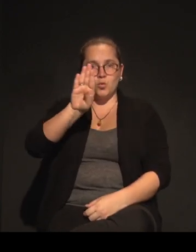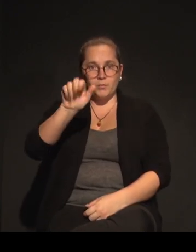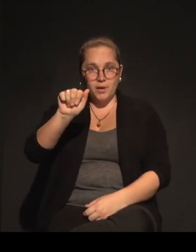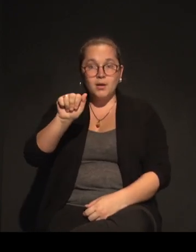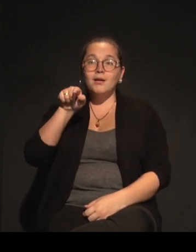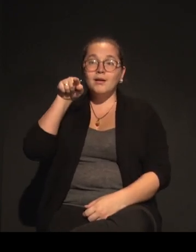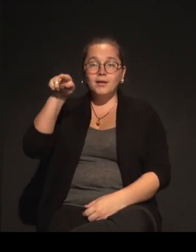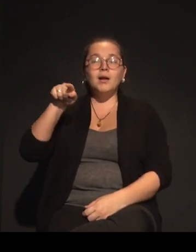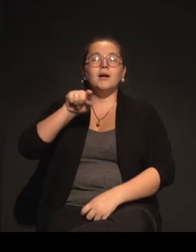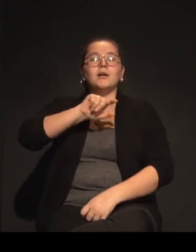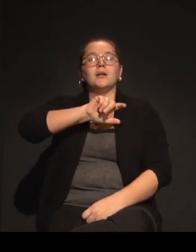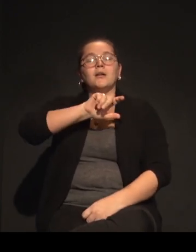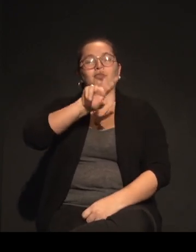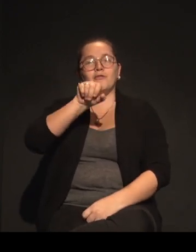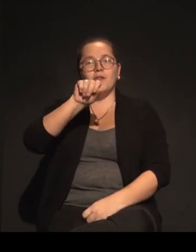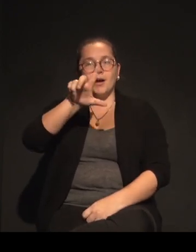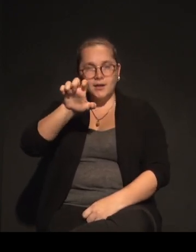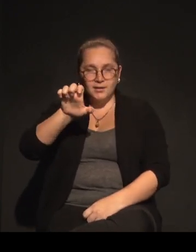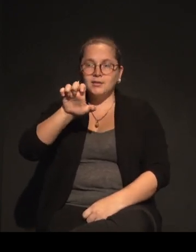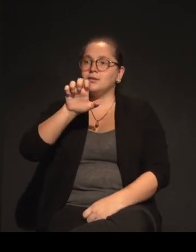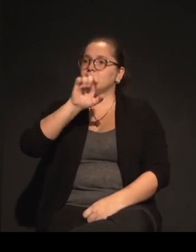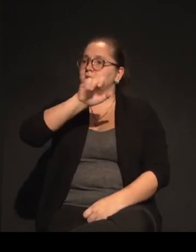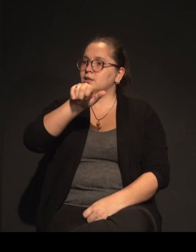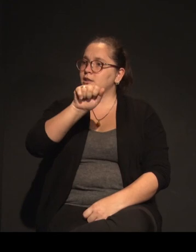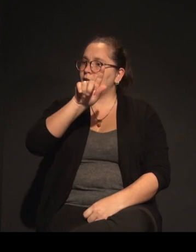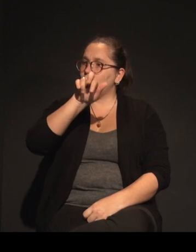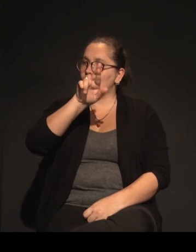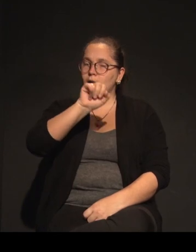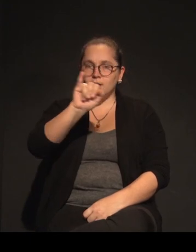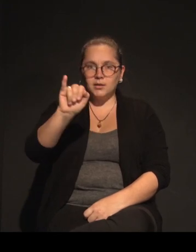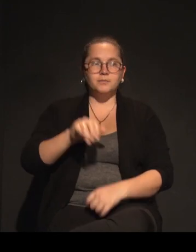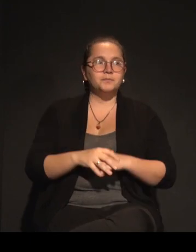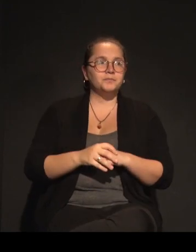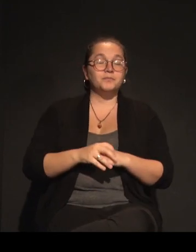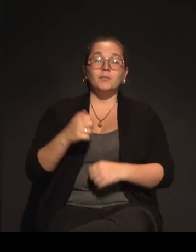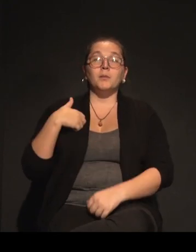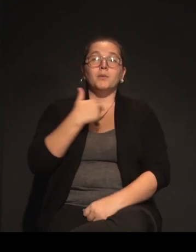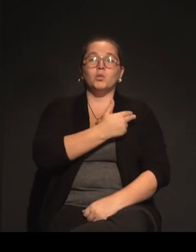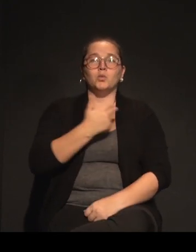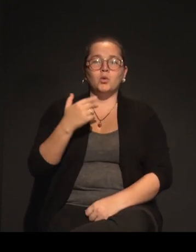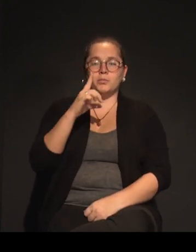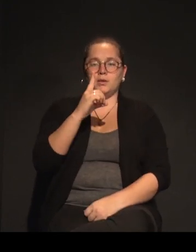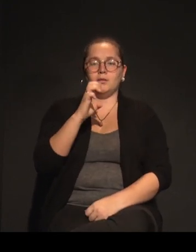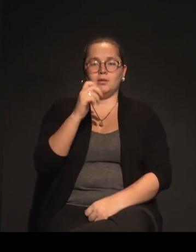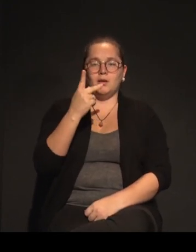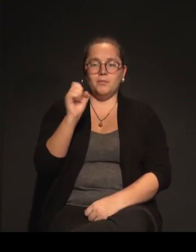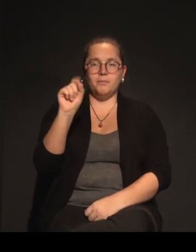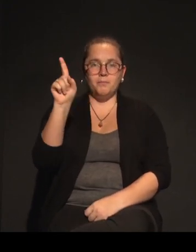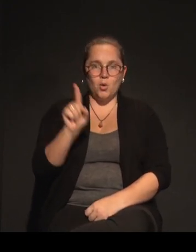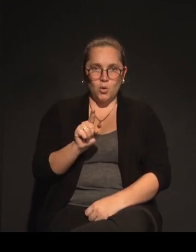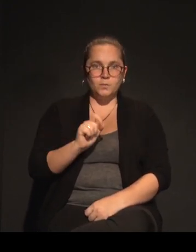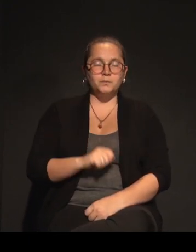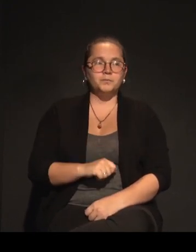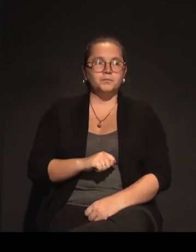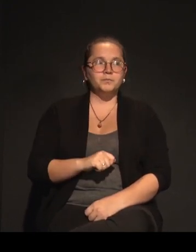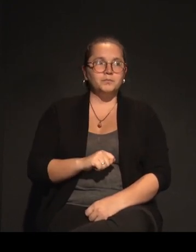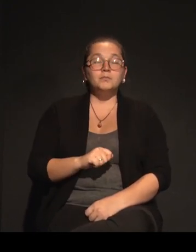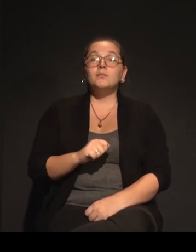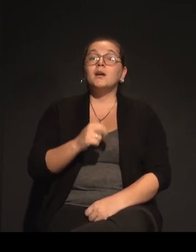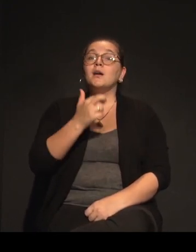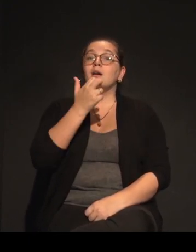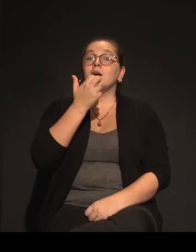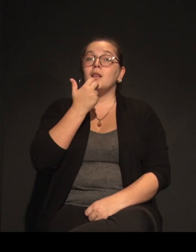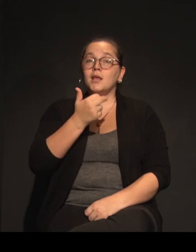eu me chamo pó a língua